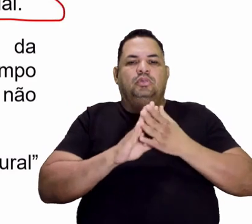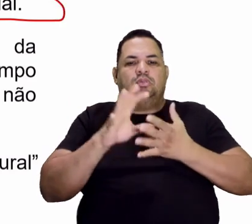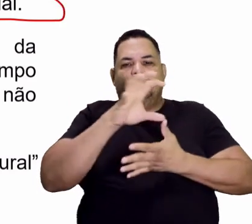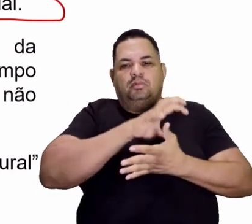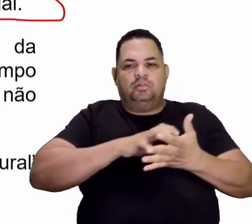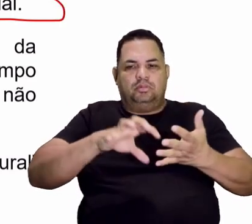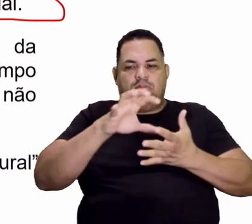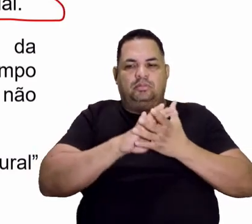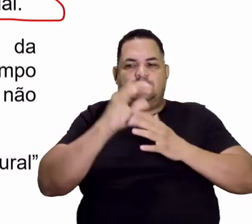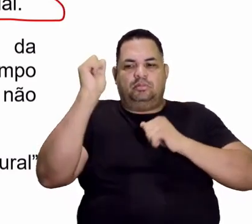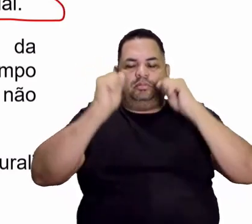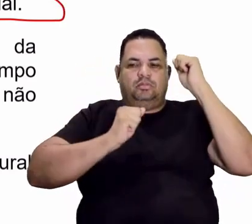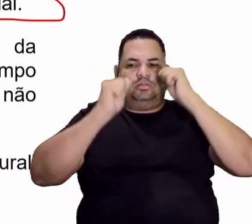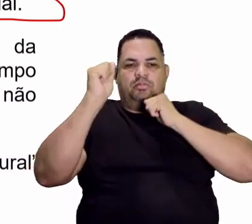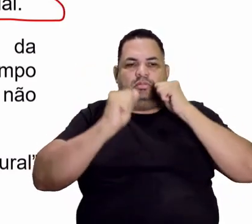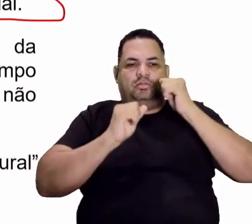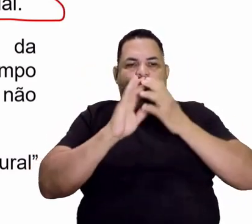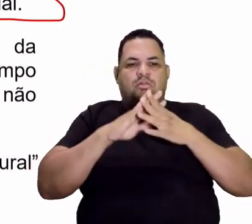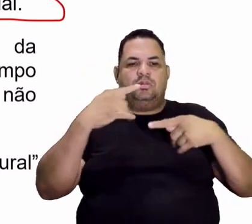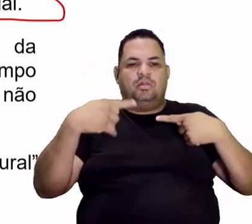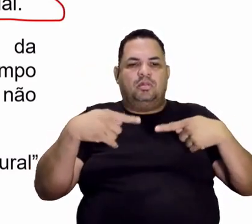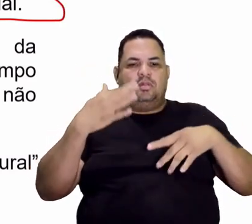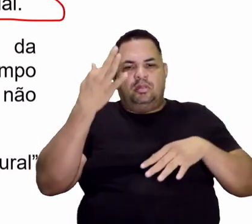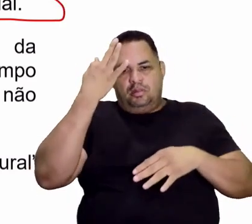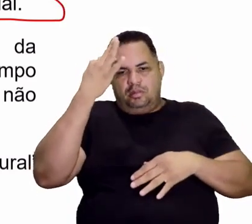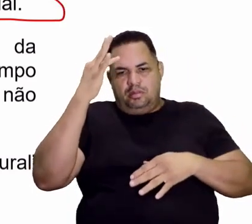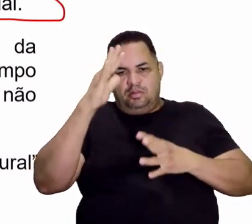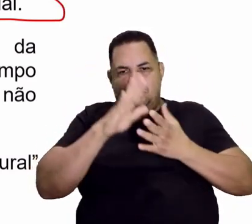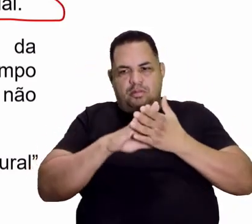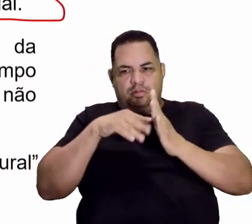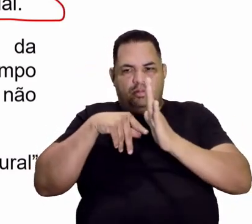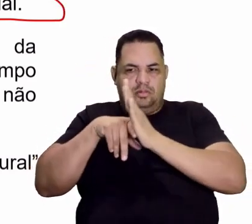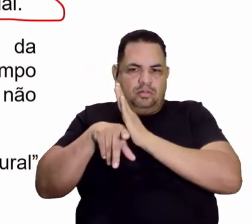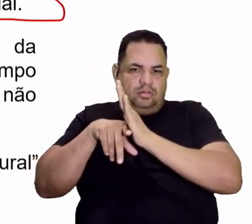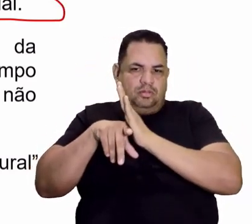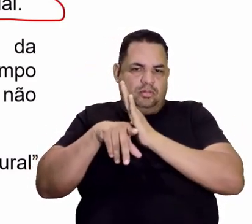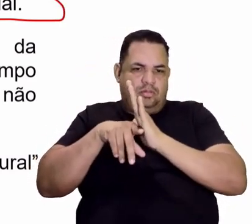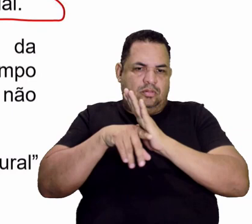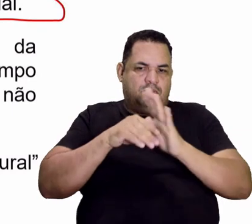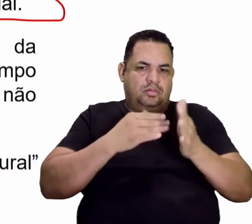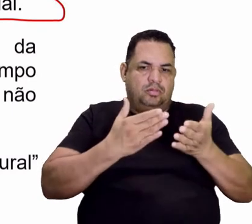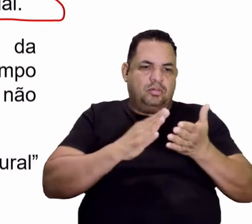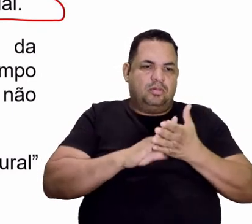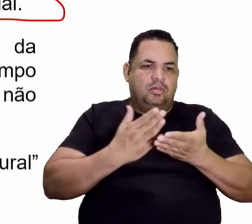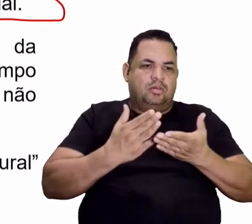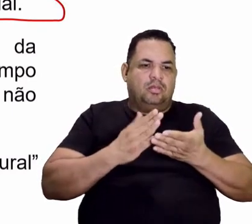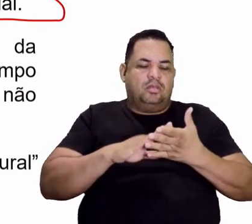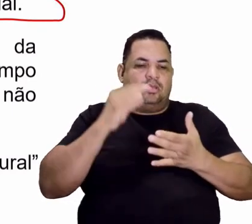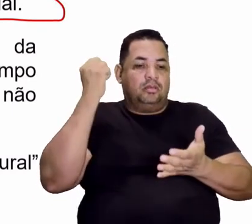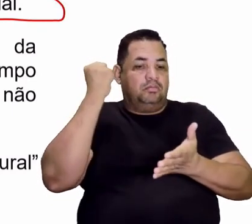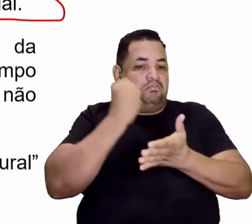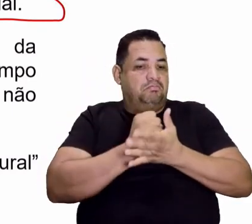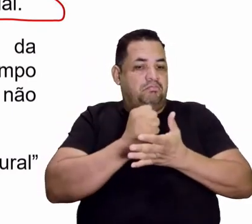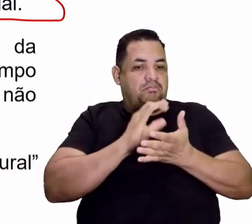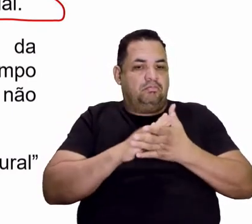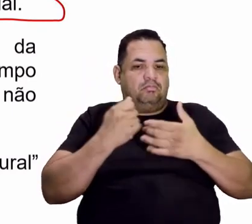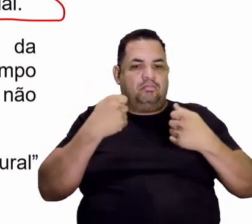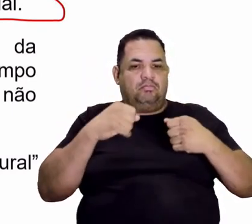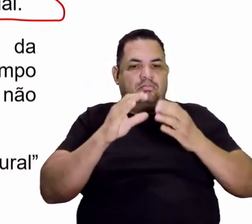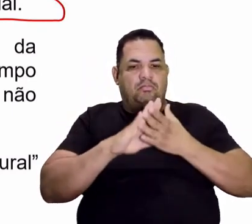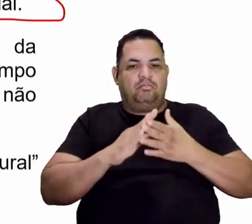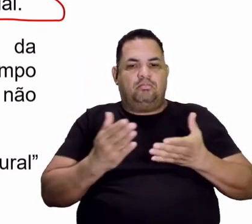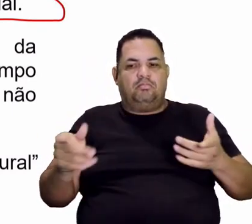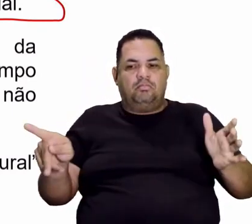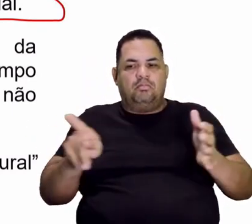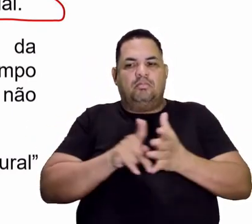como Revolução Industrial. E no âmbito da política, os pensadores investigavam a questão da legitimidade